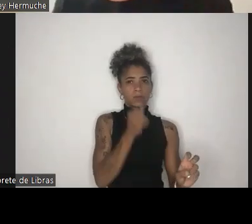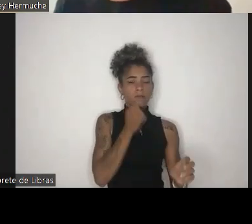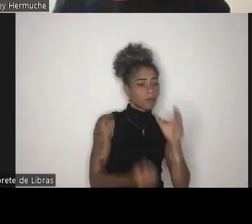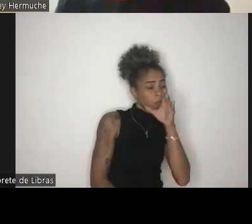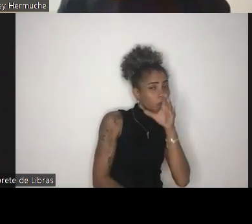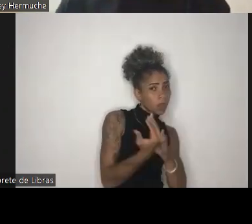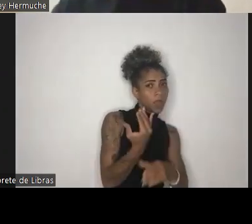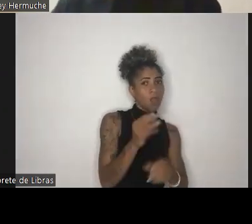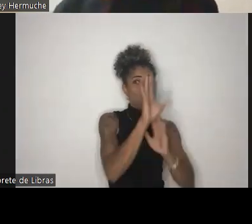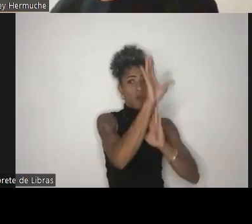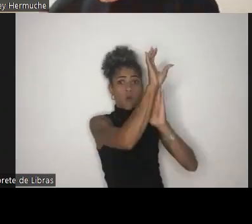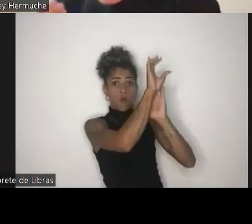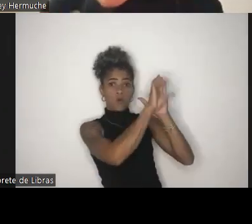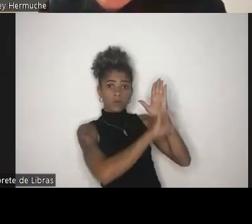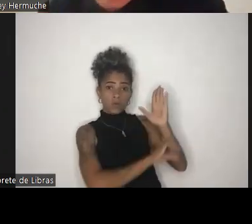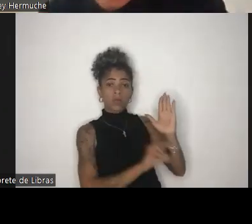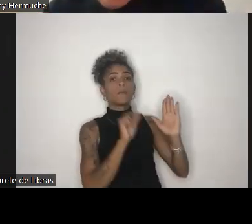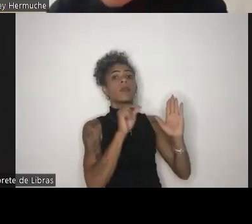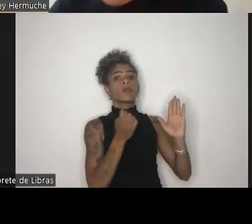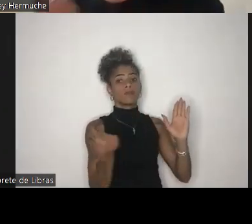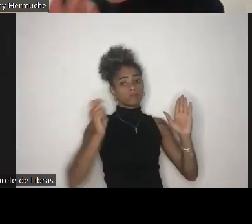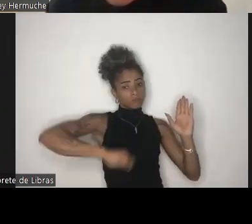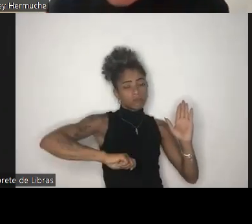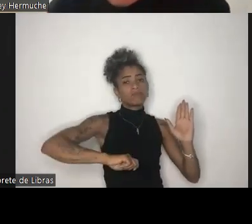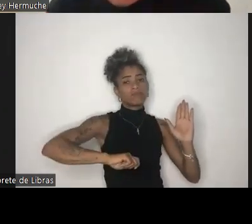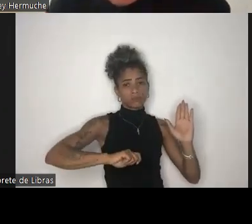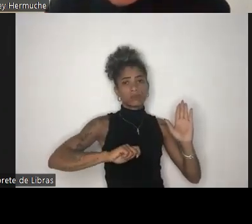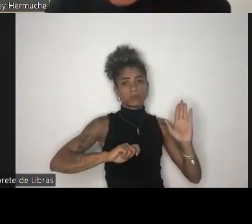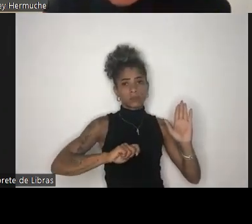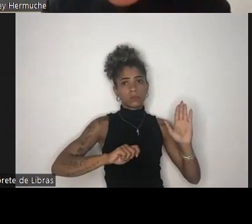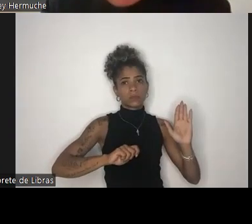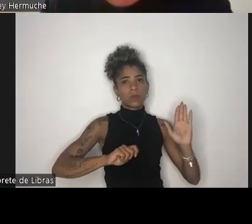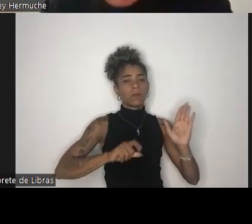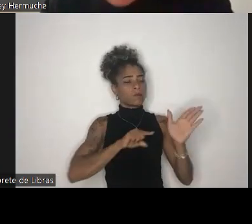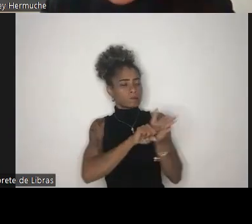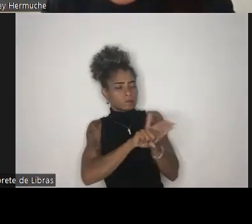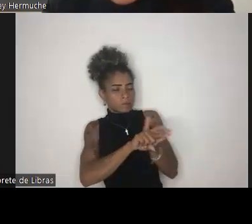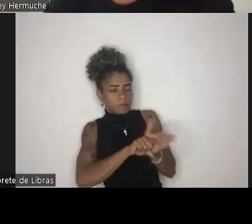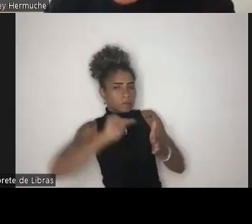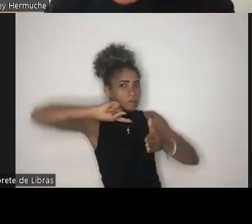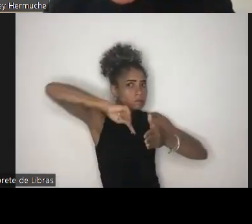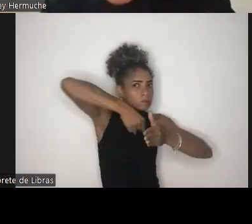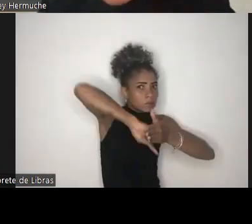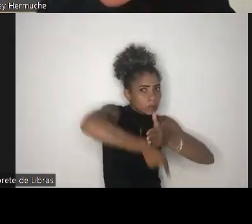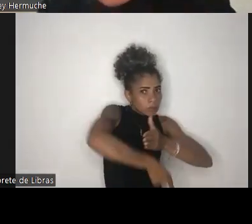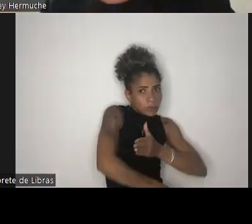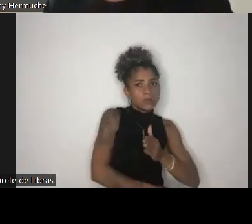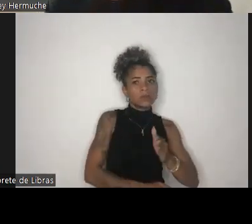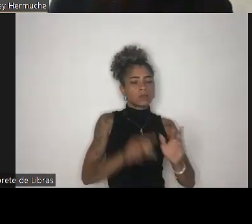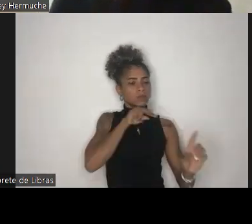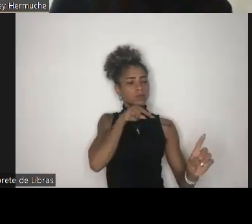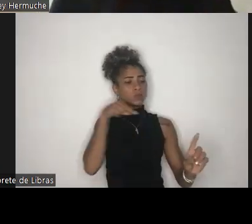conceitual para que eu pudesse fazer realmente uma investigação mais profunda dos partidos visuais